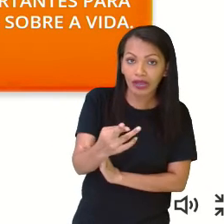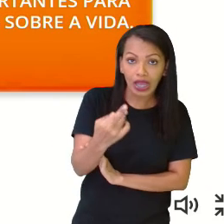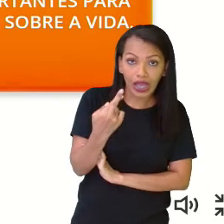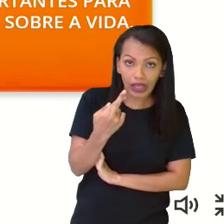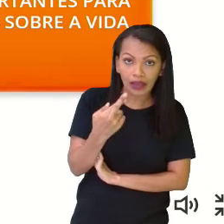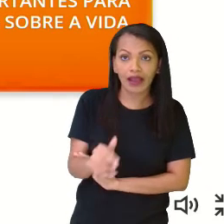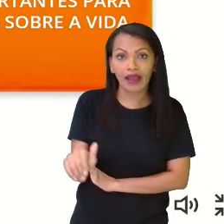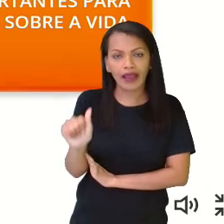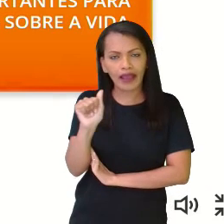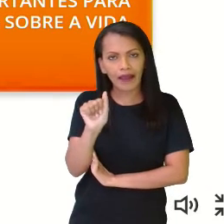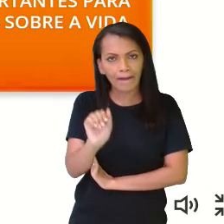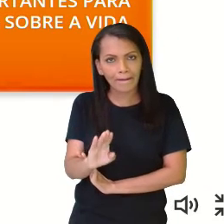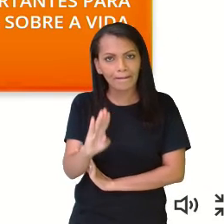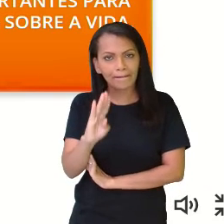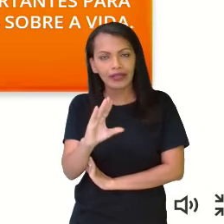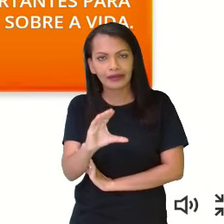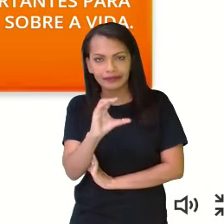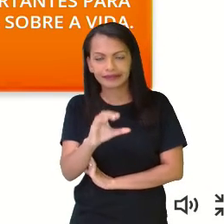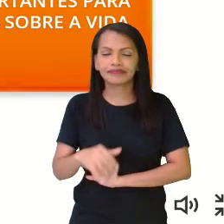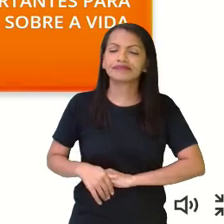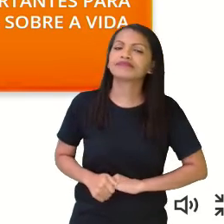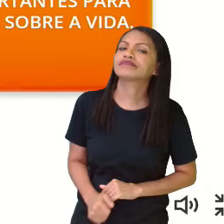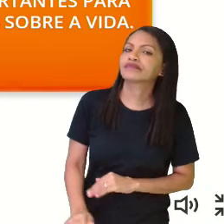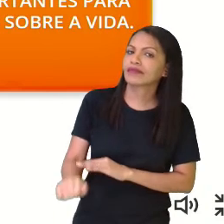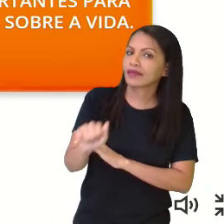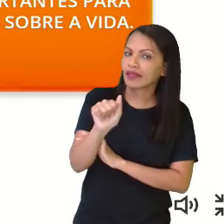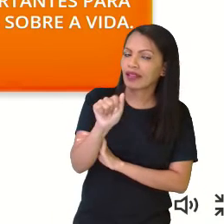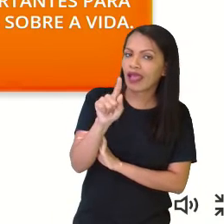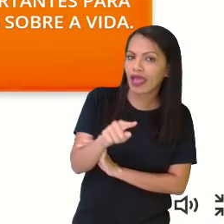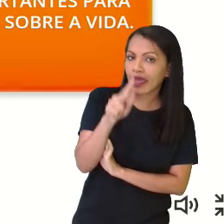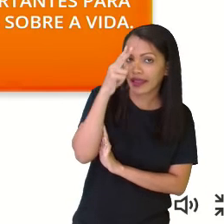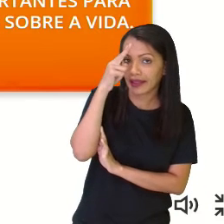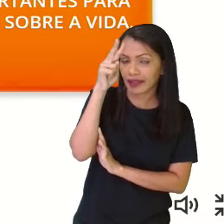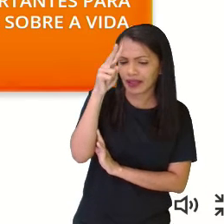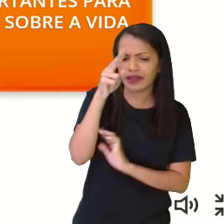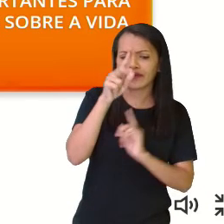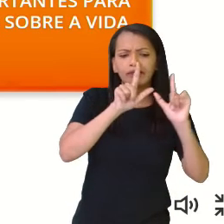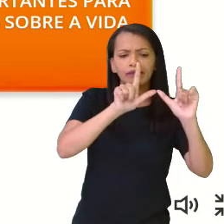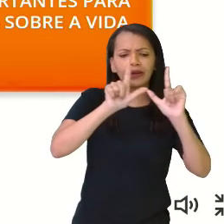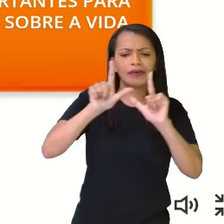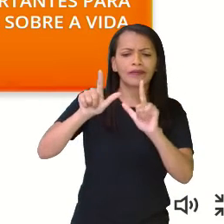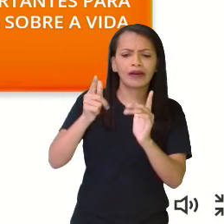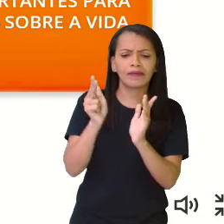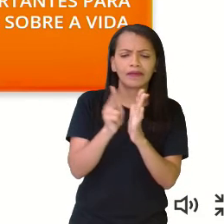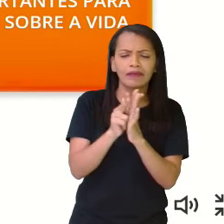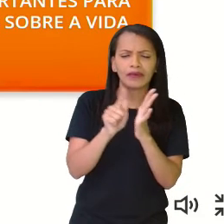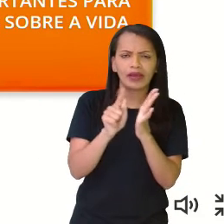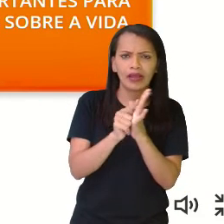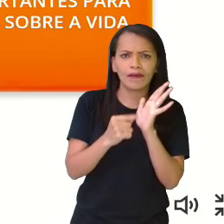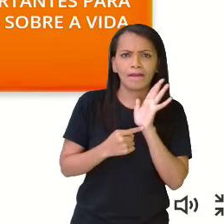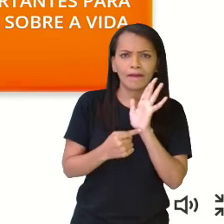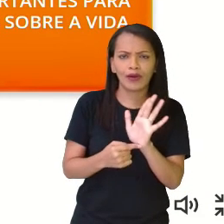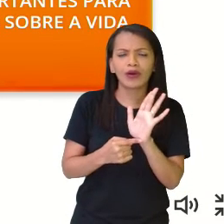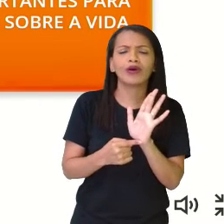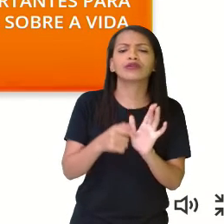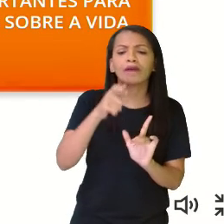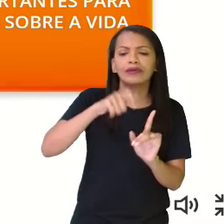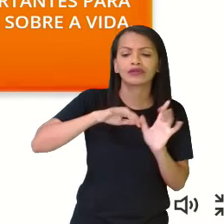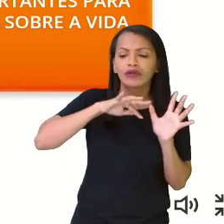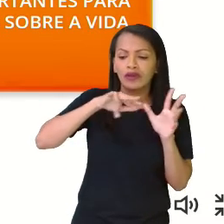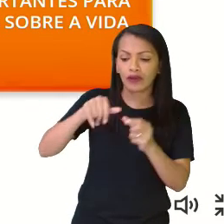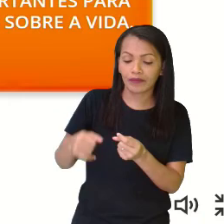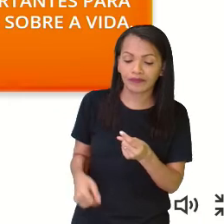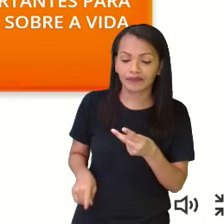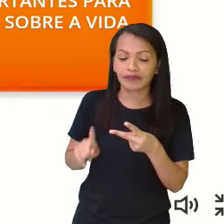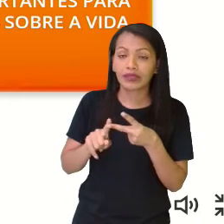A, B ou C. Fábulas, letra A, são histórias em quadrinhos que apresentam personagens animais. B,